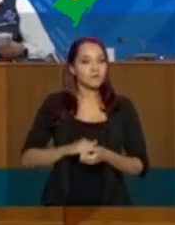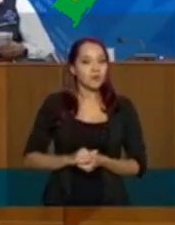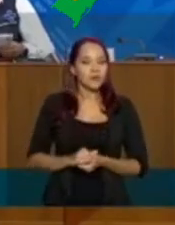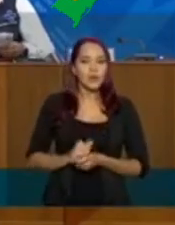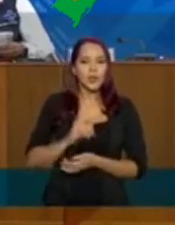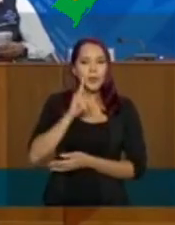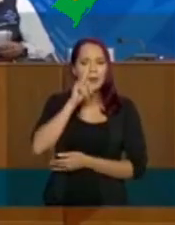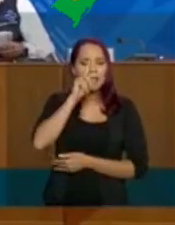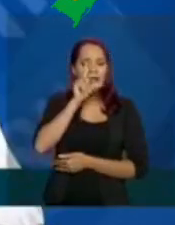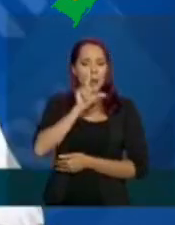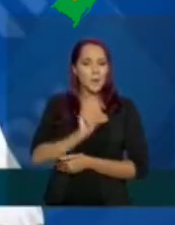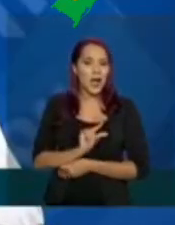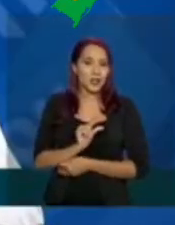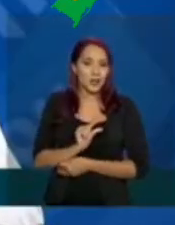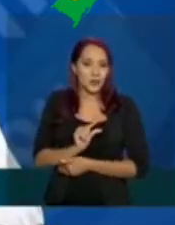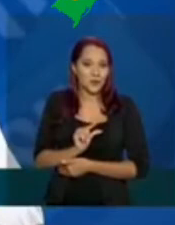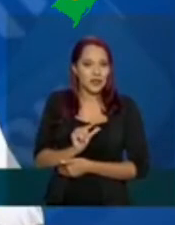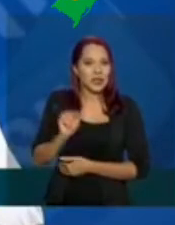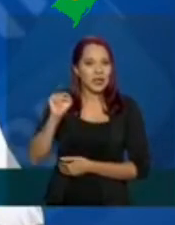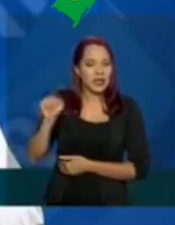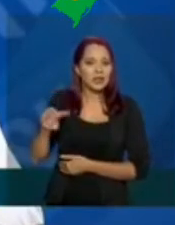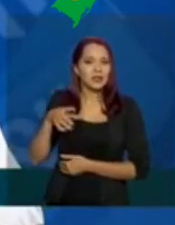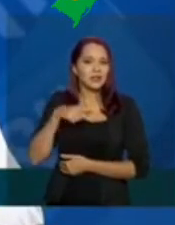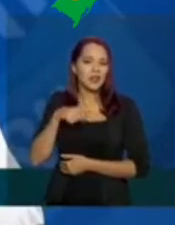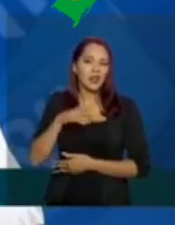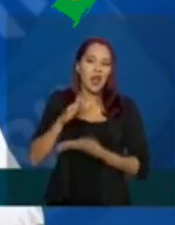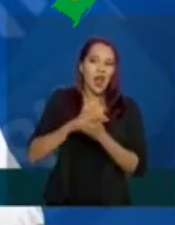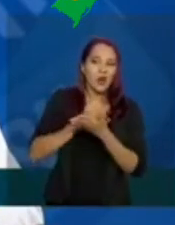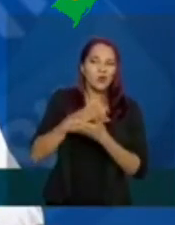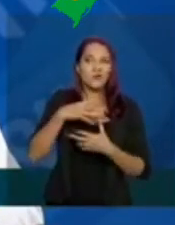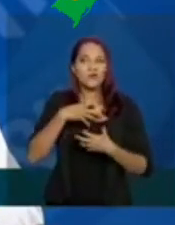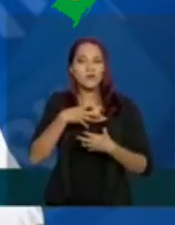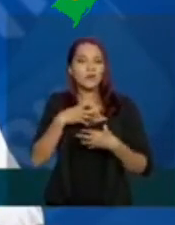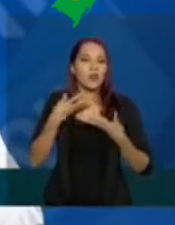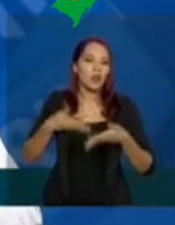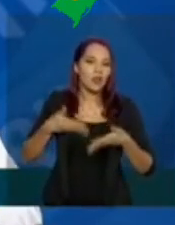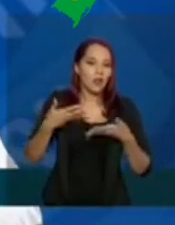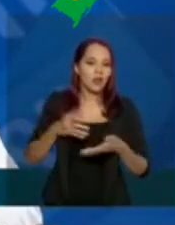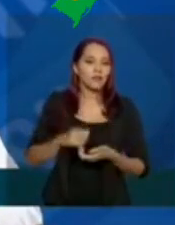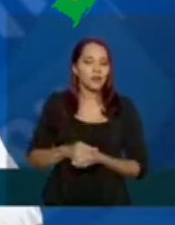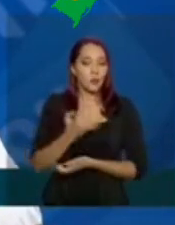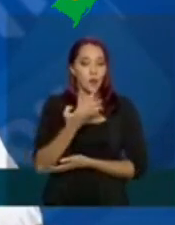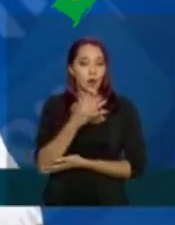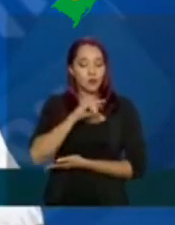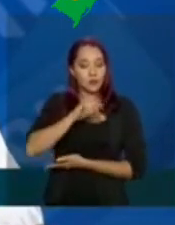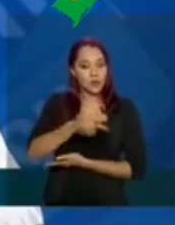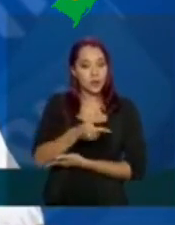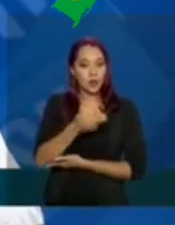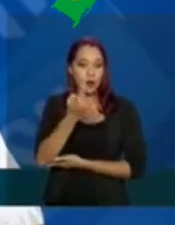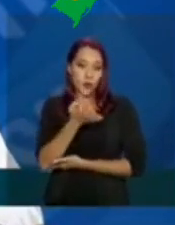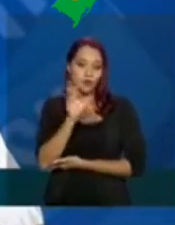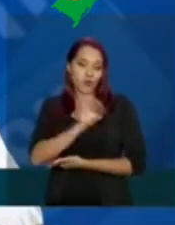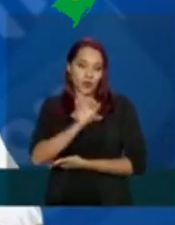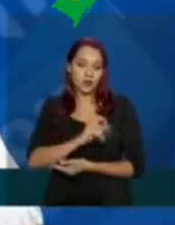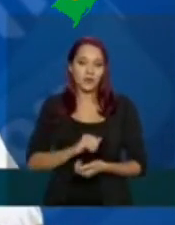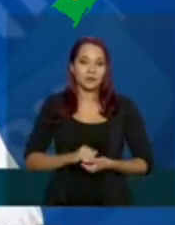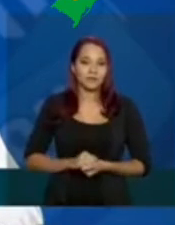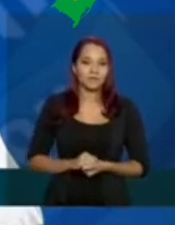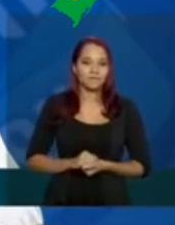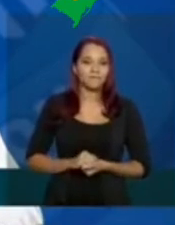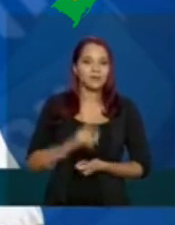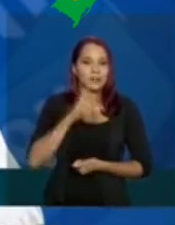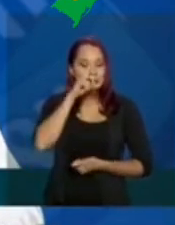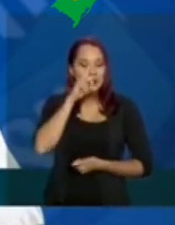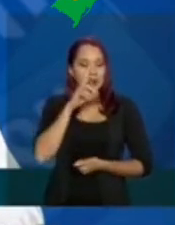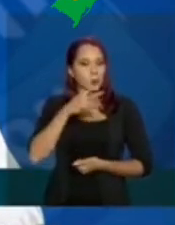Risco baixo, ou seja, estão apresentando alguns sintomas leves, 4,1%. Risco